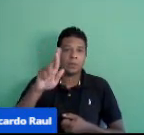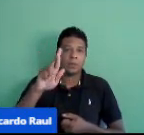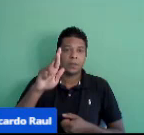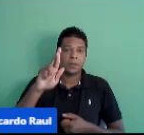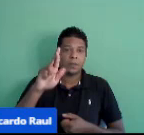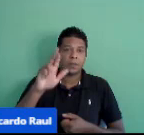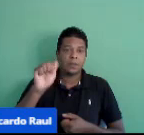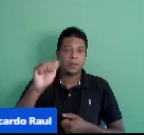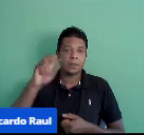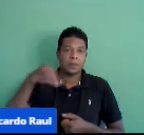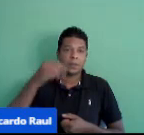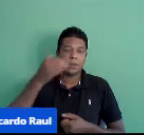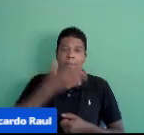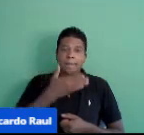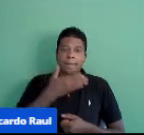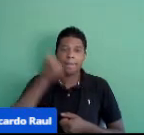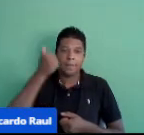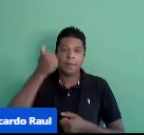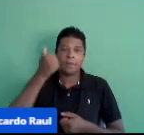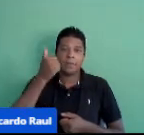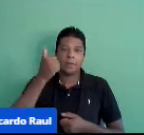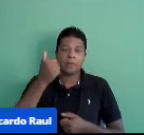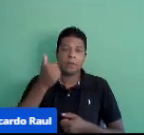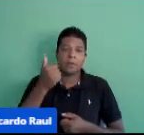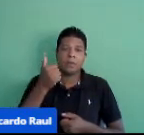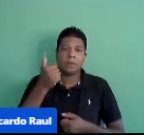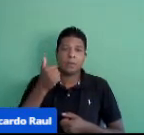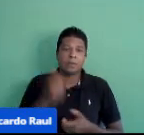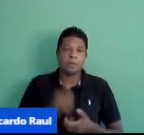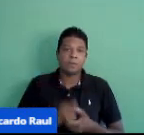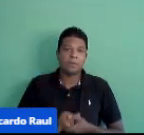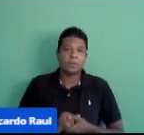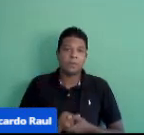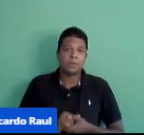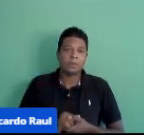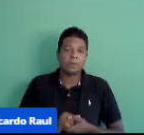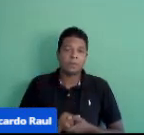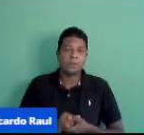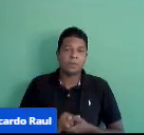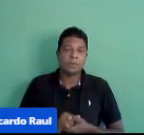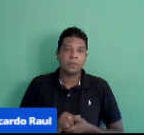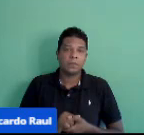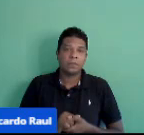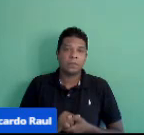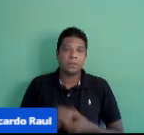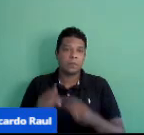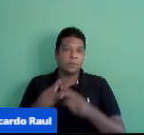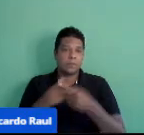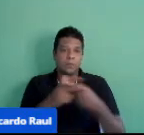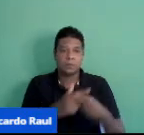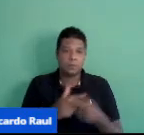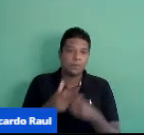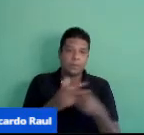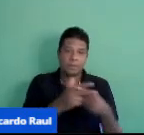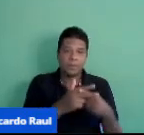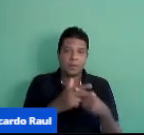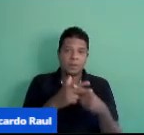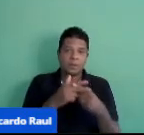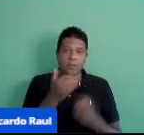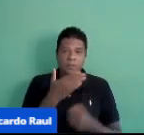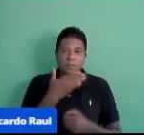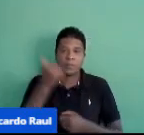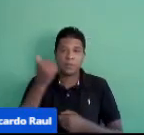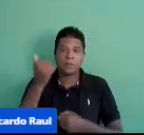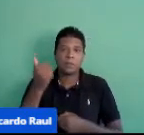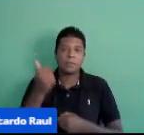coisas que os demais não possibilitam, né? Ele tem algumas ferramentas, ou talvez eu que não conheço muito bem as ferramentas